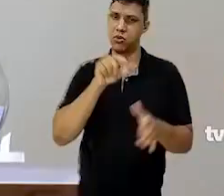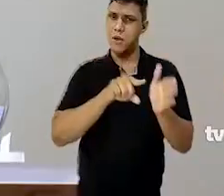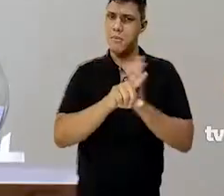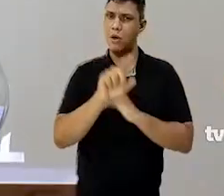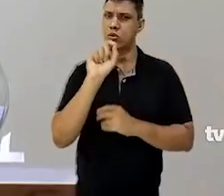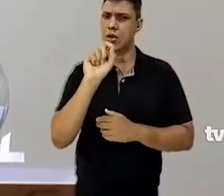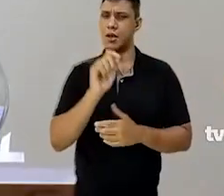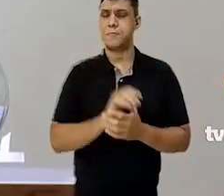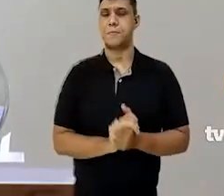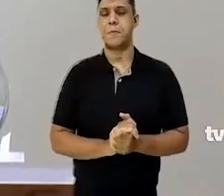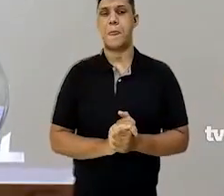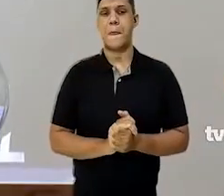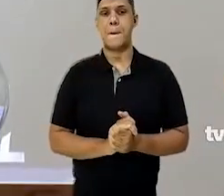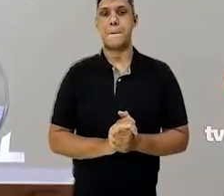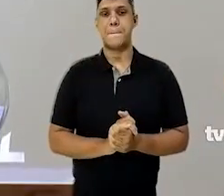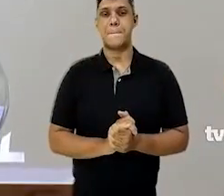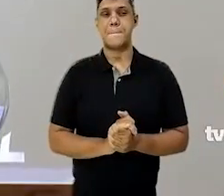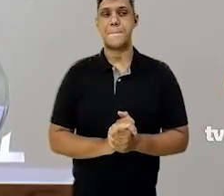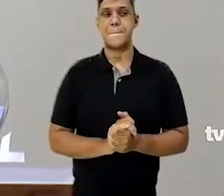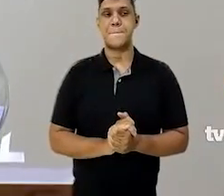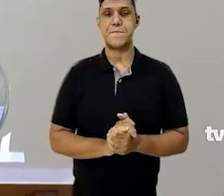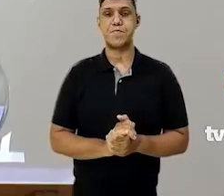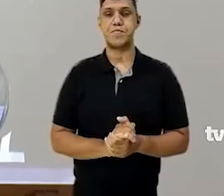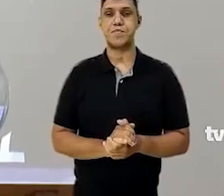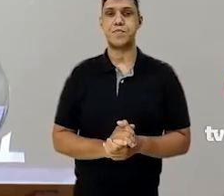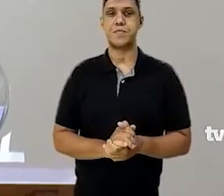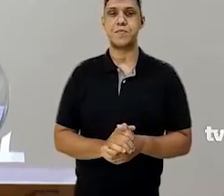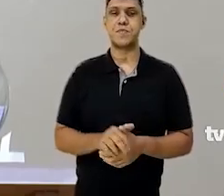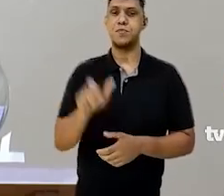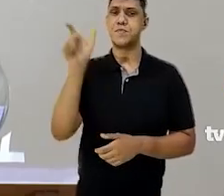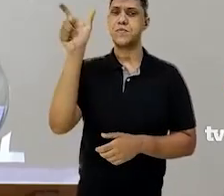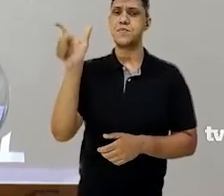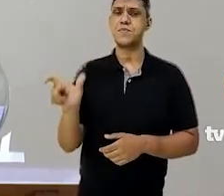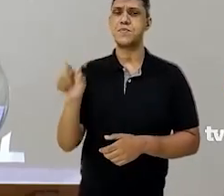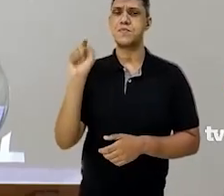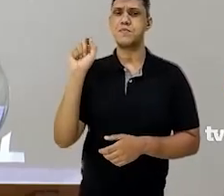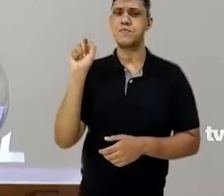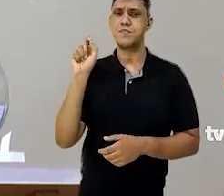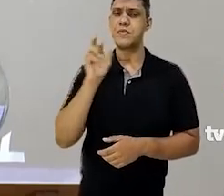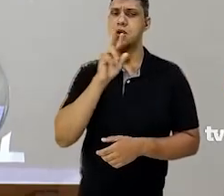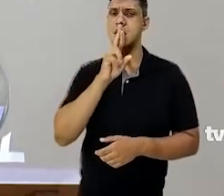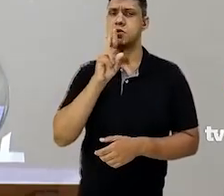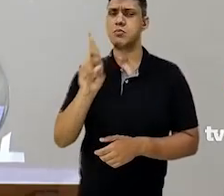pergunta? Quem responde esta pergunta vai ser...